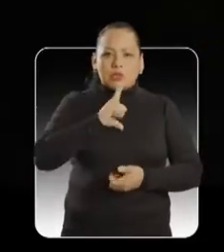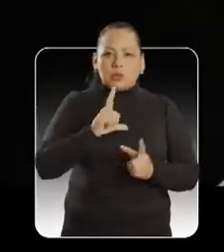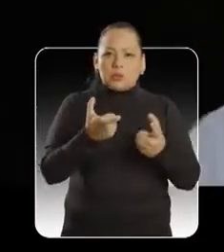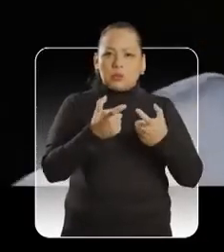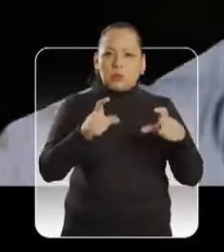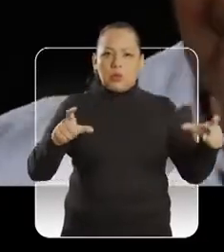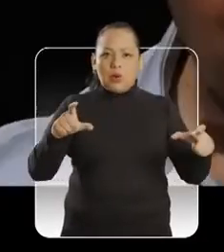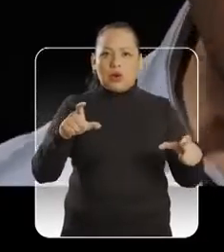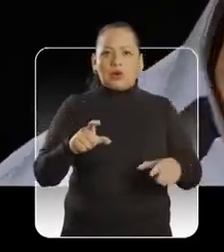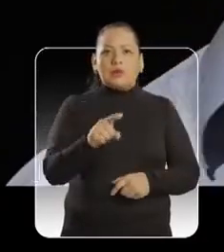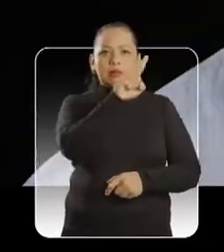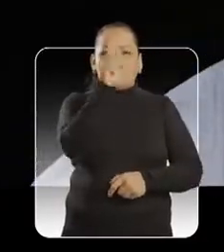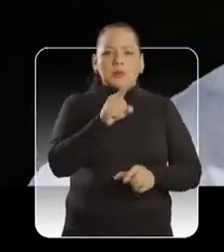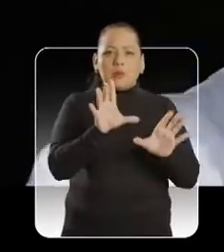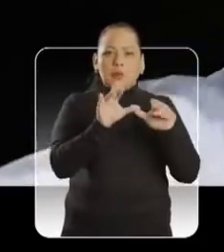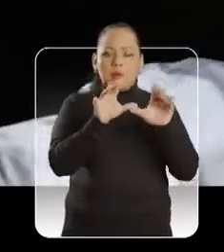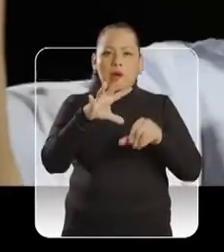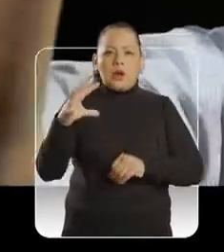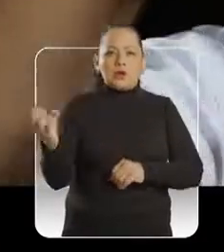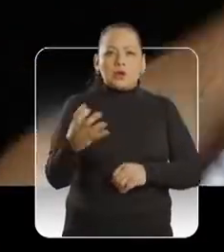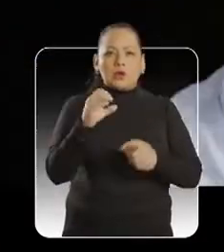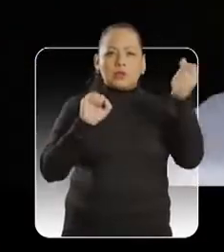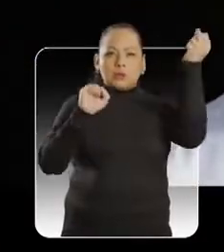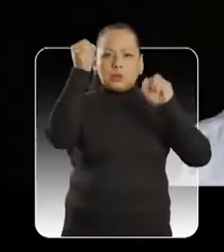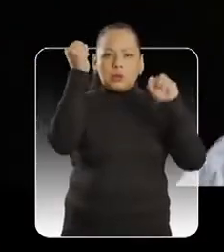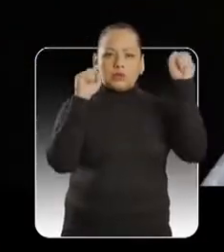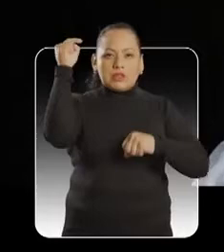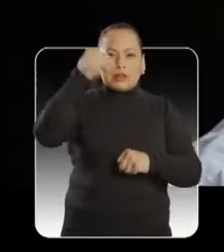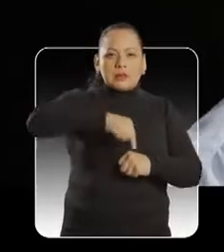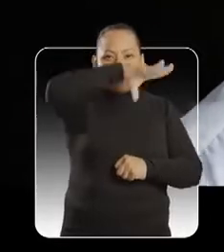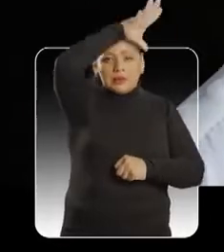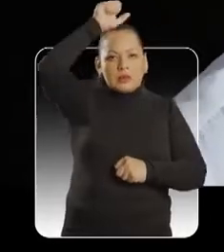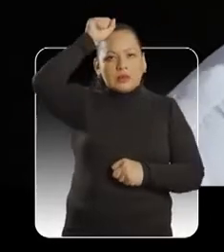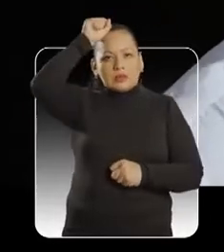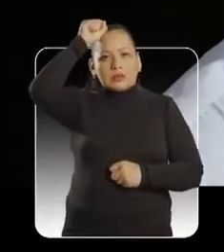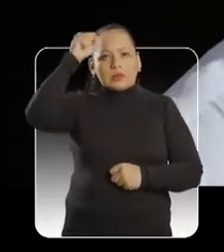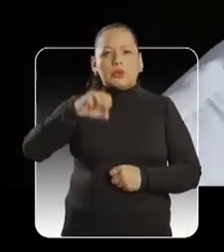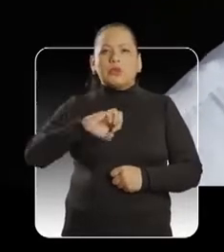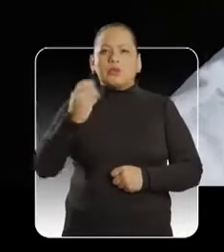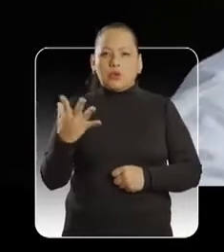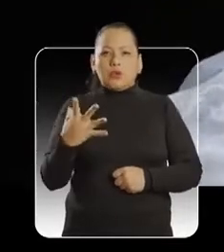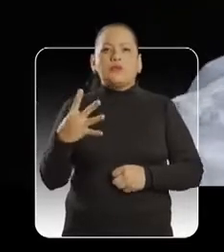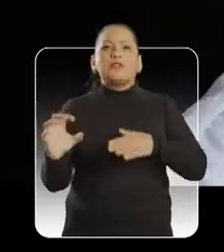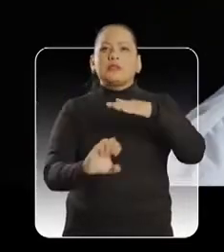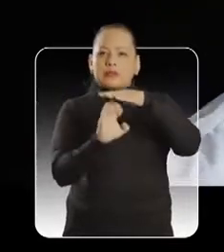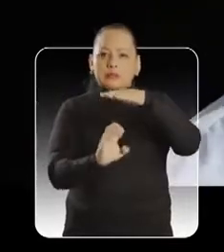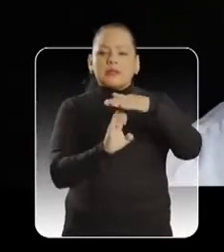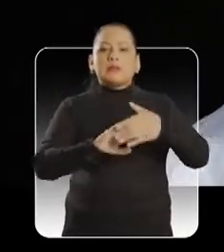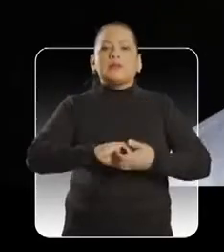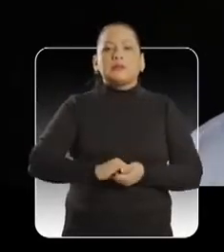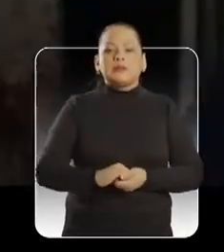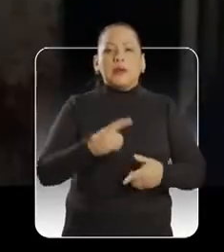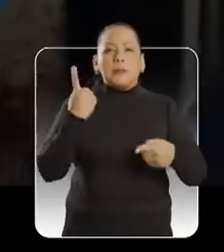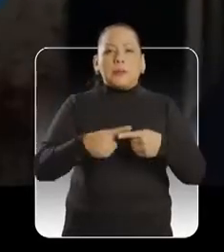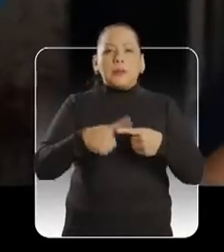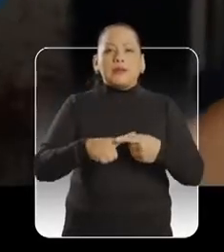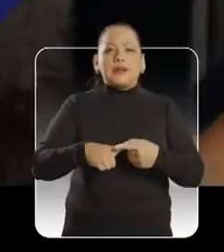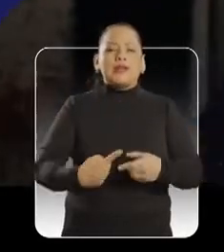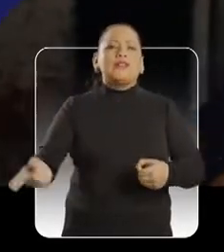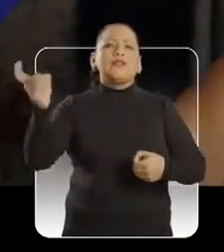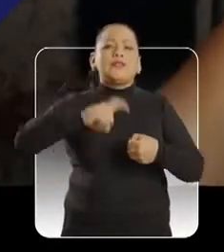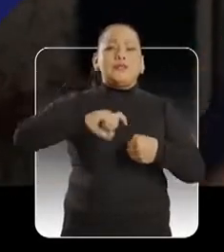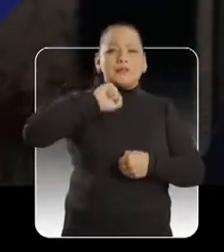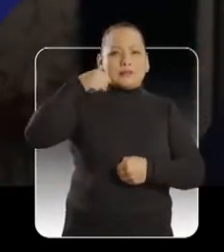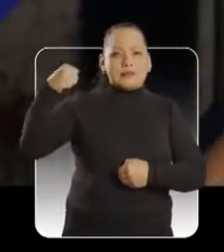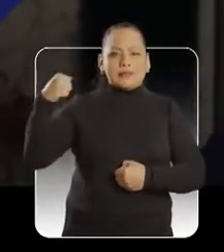Nós temos que ampliar a Zona Franca, trazer novas indústrias para cá, para que a gente possa empregar mais pessoas. Por isso nós